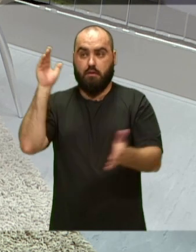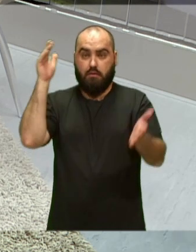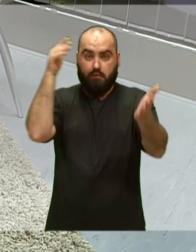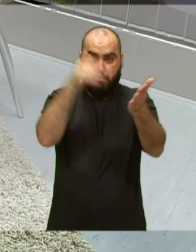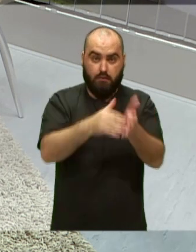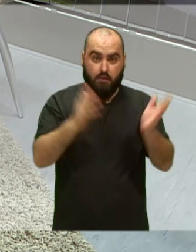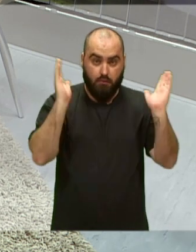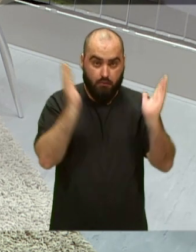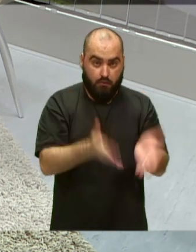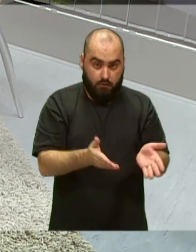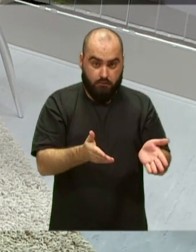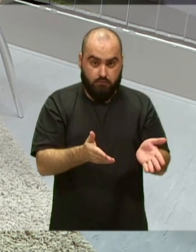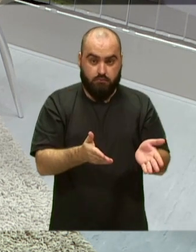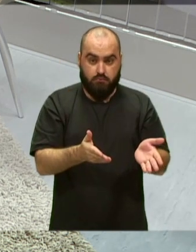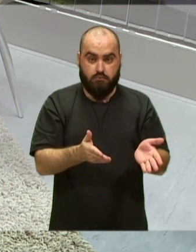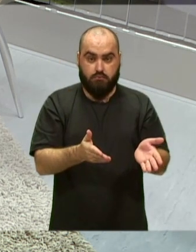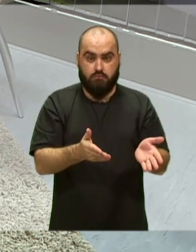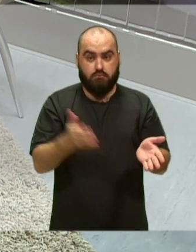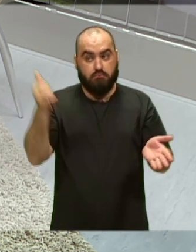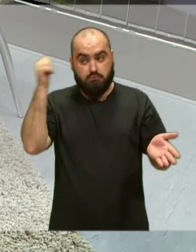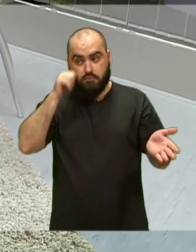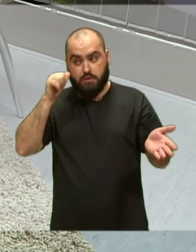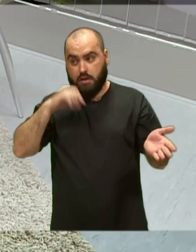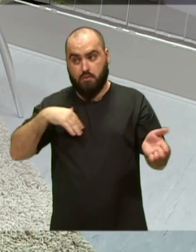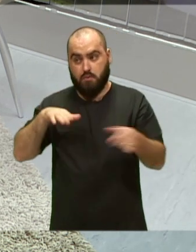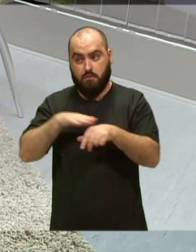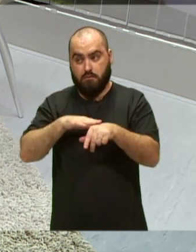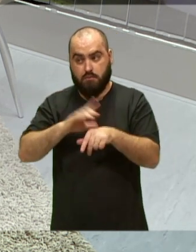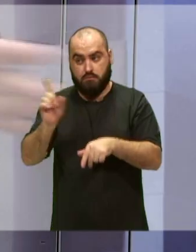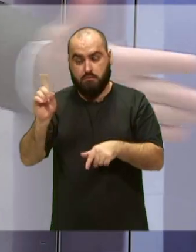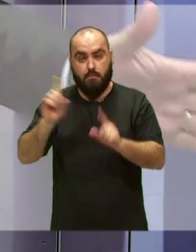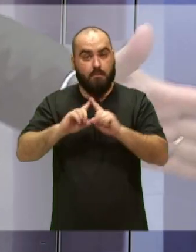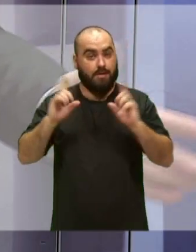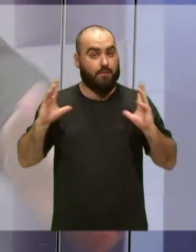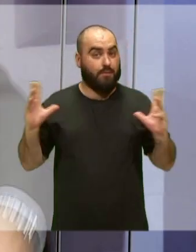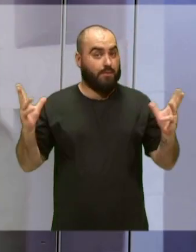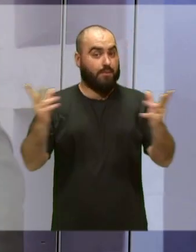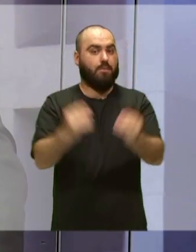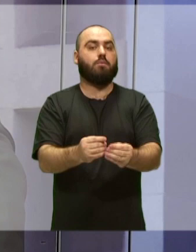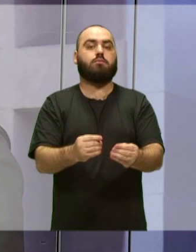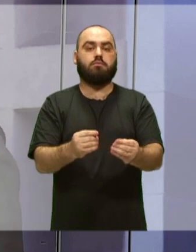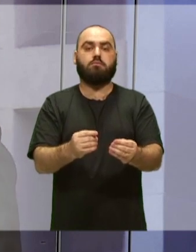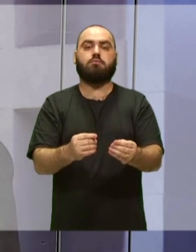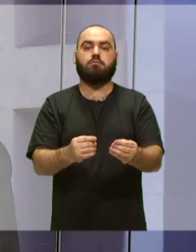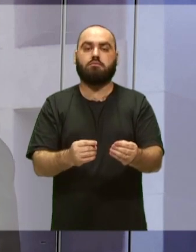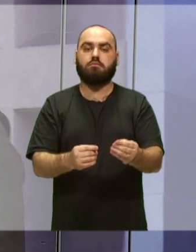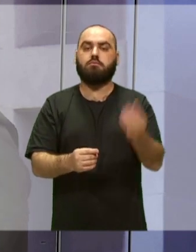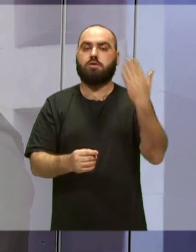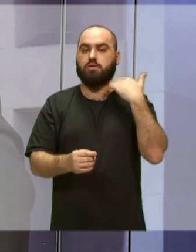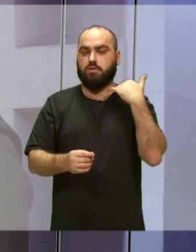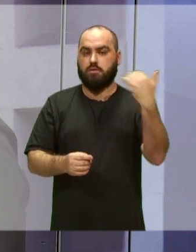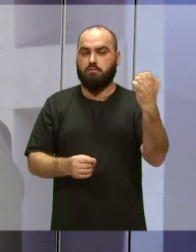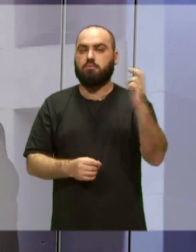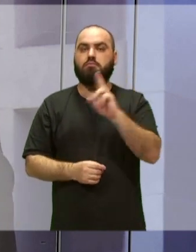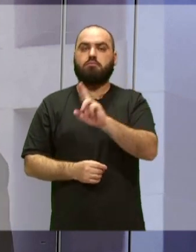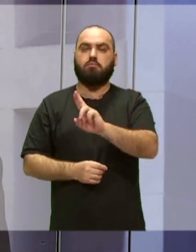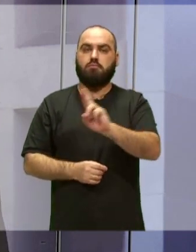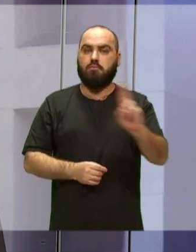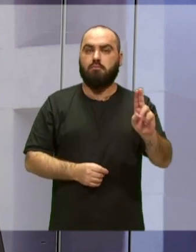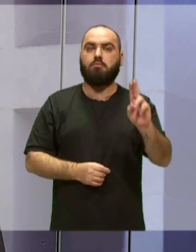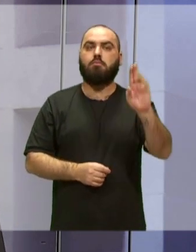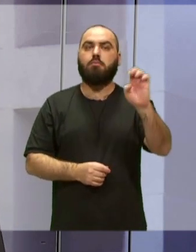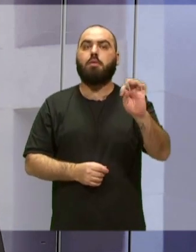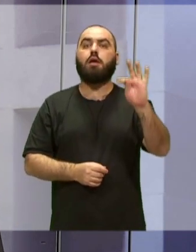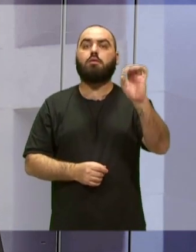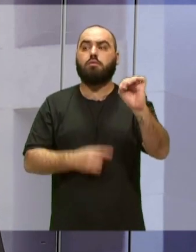agora essa moça eu não conversi com ela ainda mas todos eles tudo me chamando pelo nome Beto vou tá em